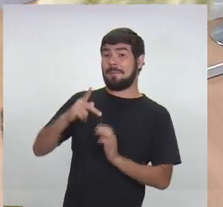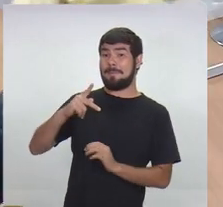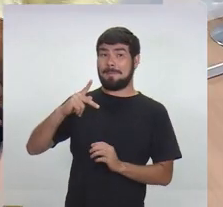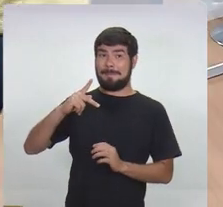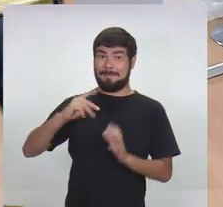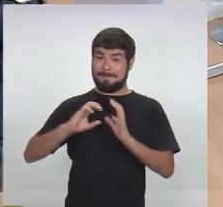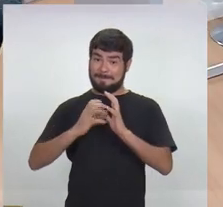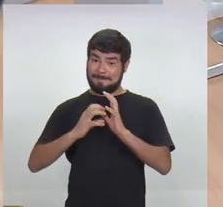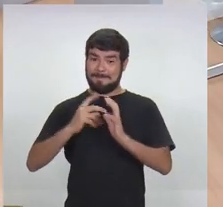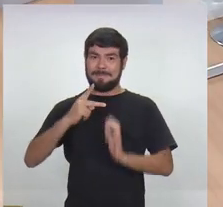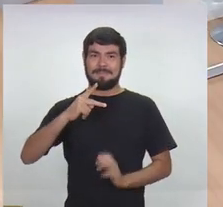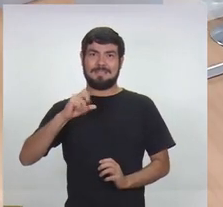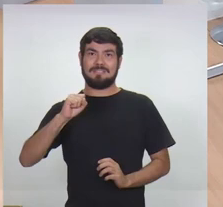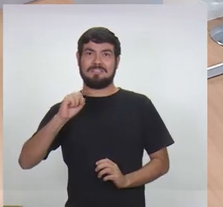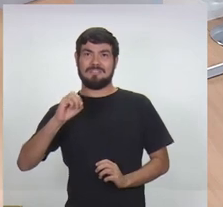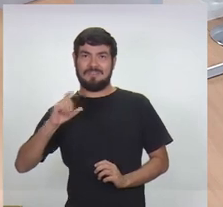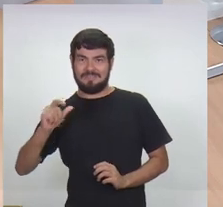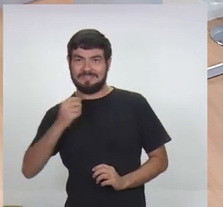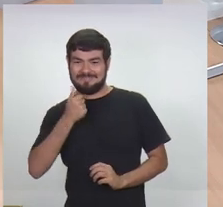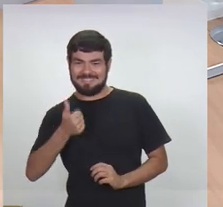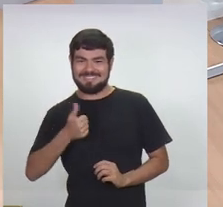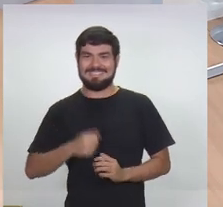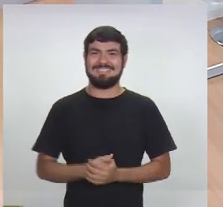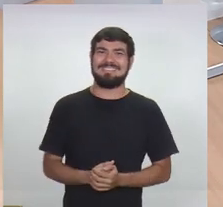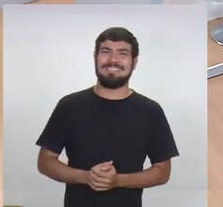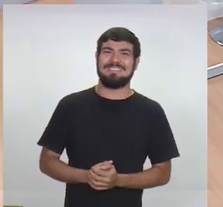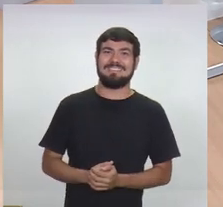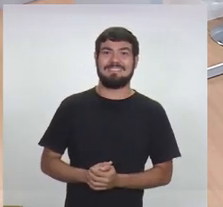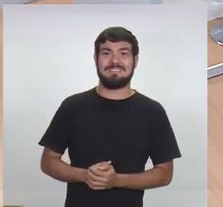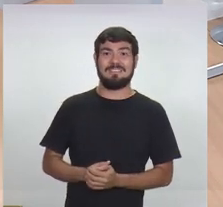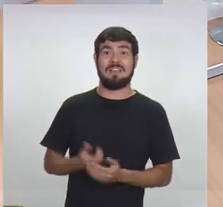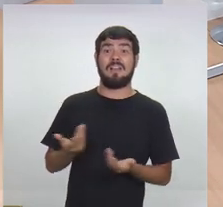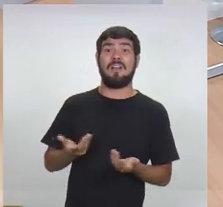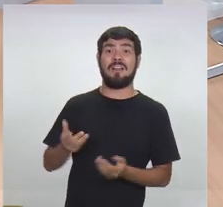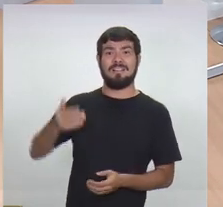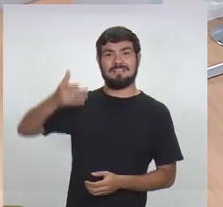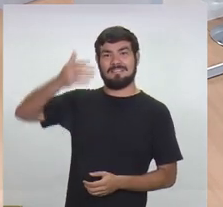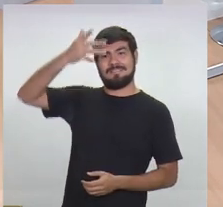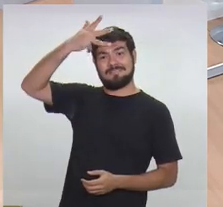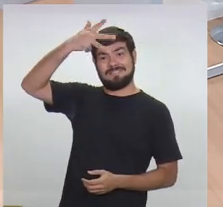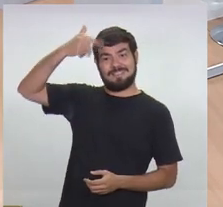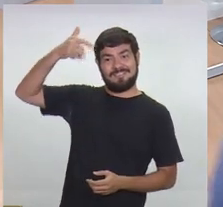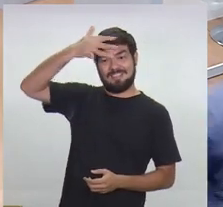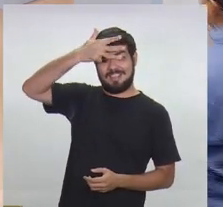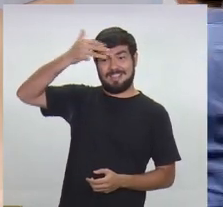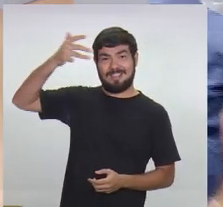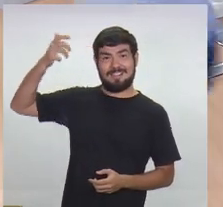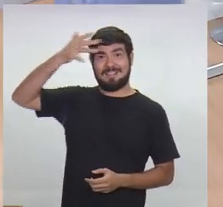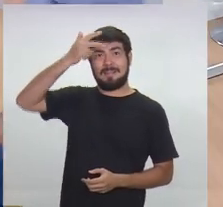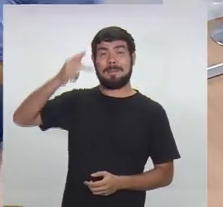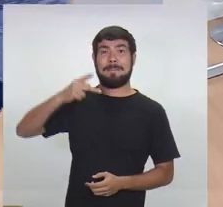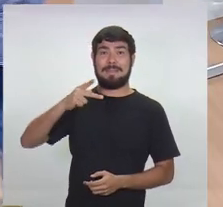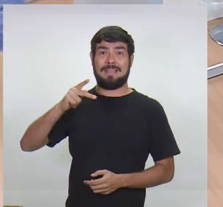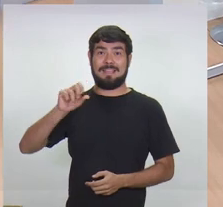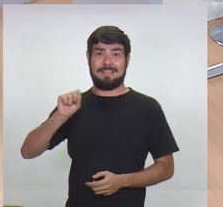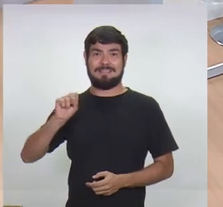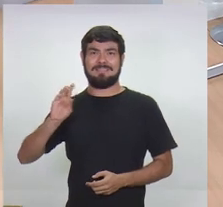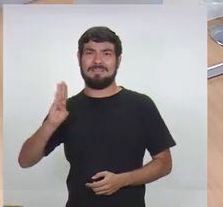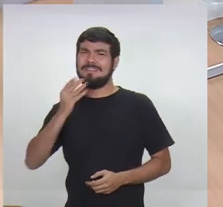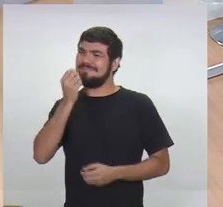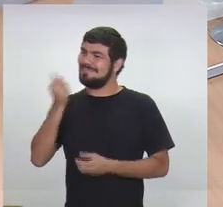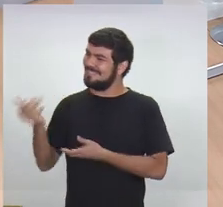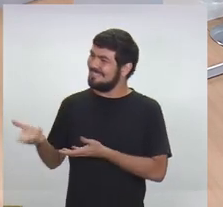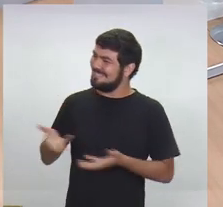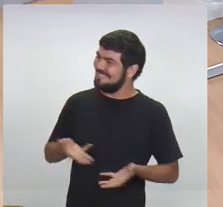da candidata na quarta chamada vai ser o davi almeida do psb seja bem